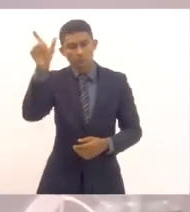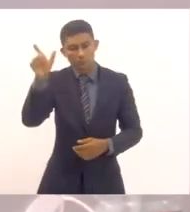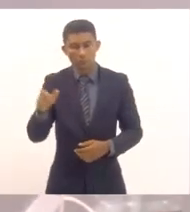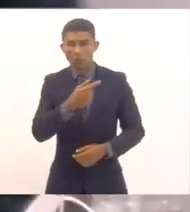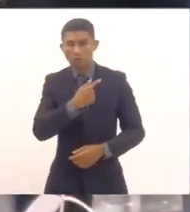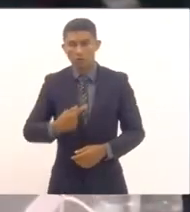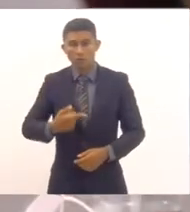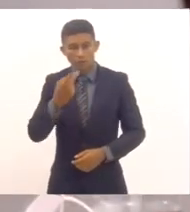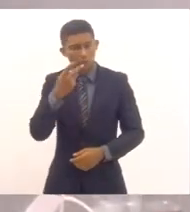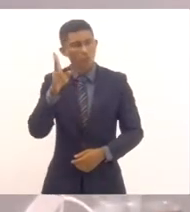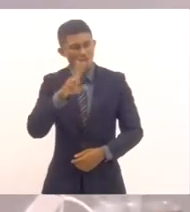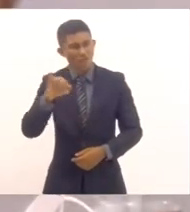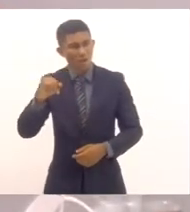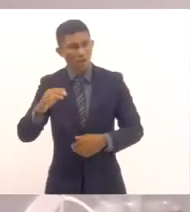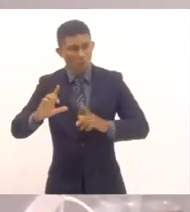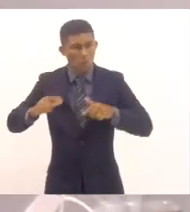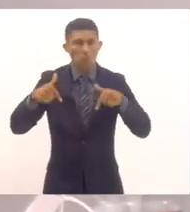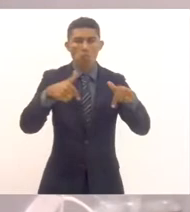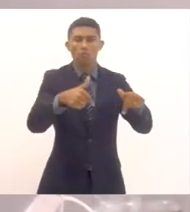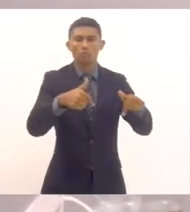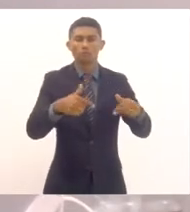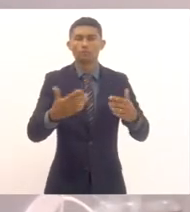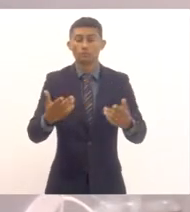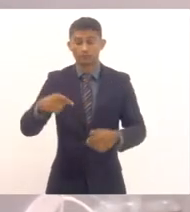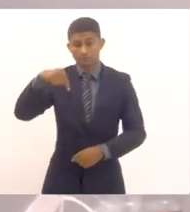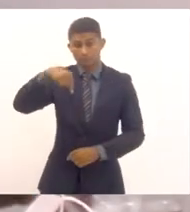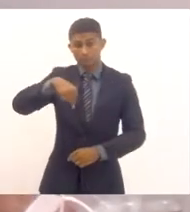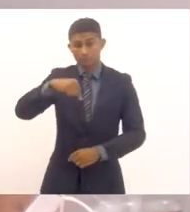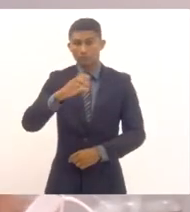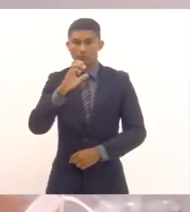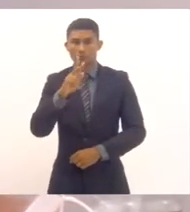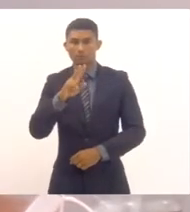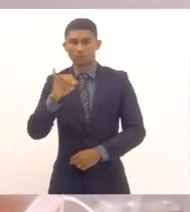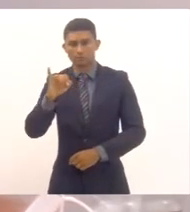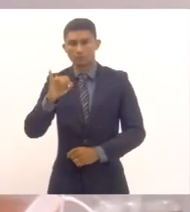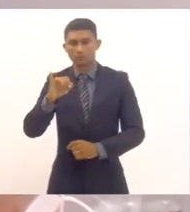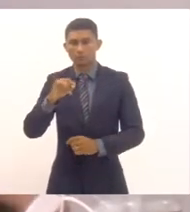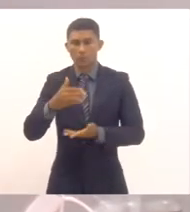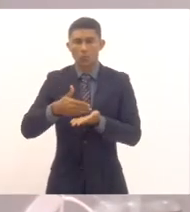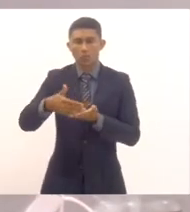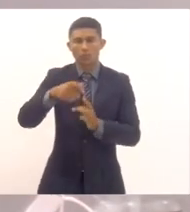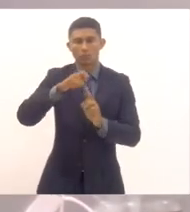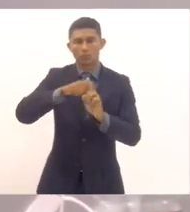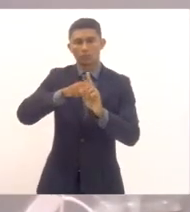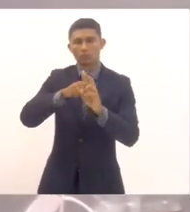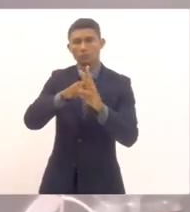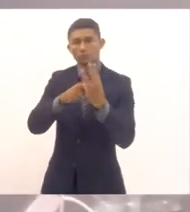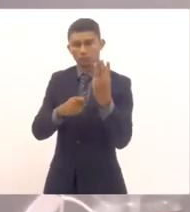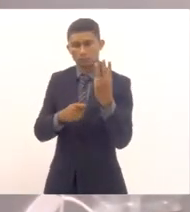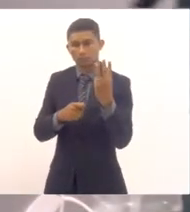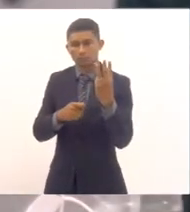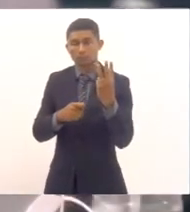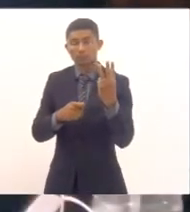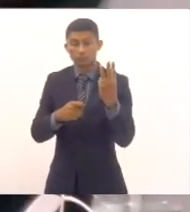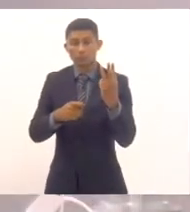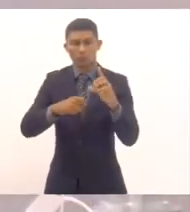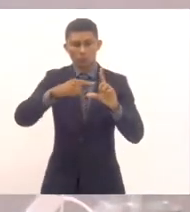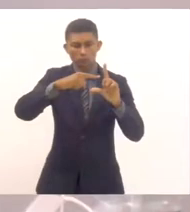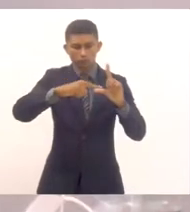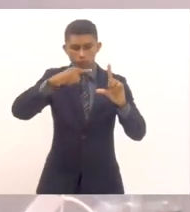cabos quando essa CPI foi instalada há cerca de dois meses os indicadores tinham aumentado